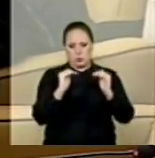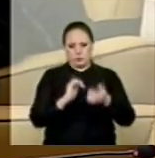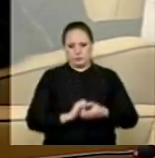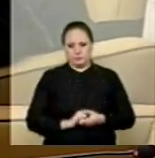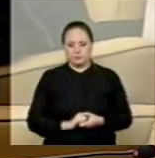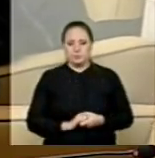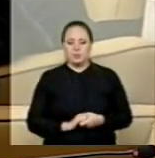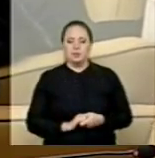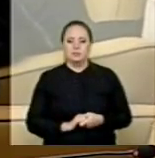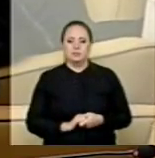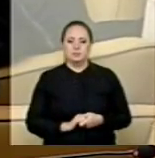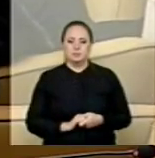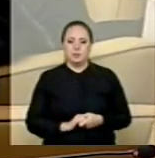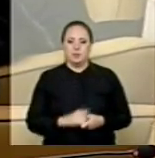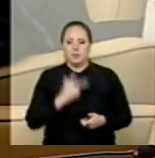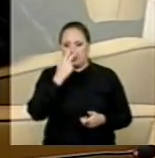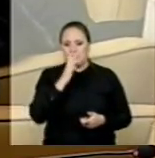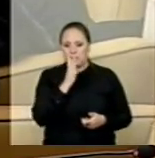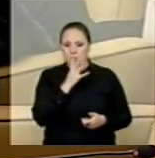percorrendo uma verdadeira via cruz.